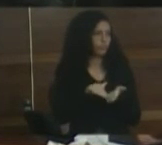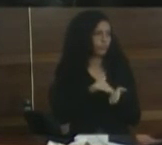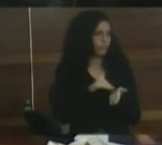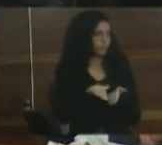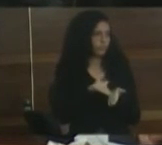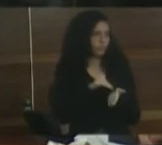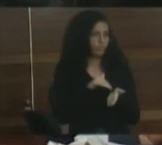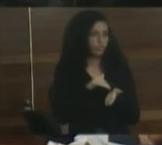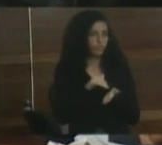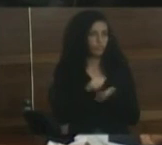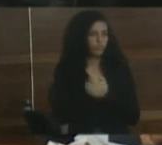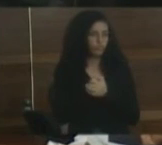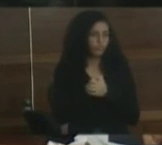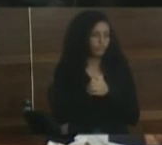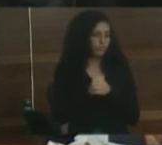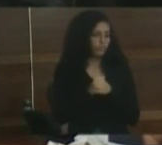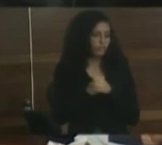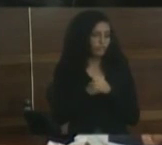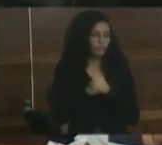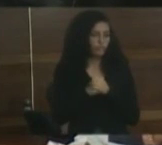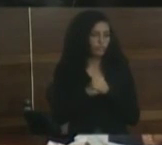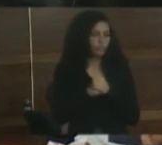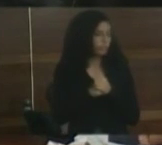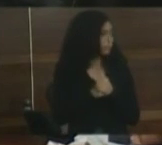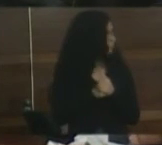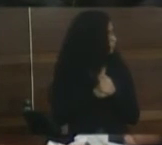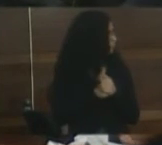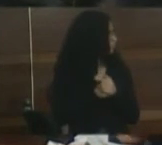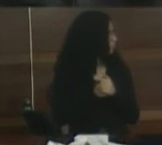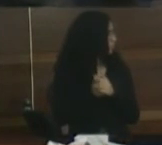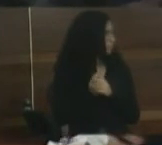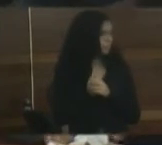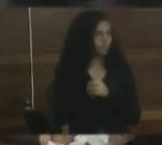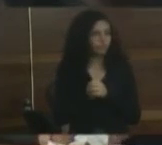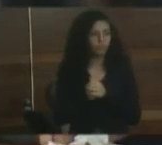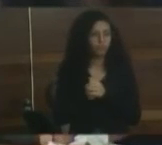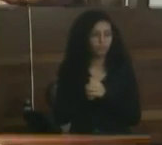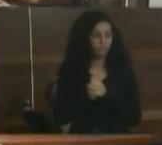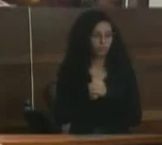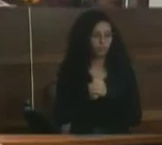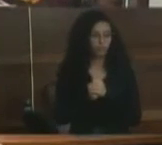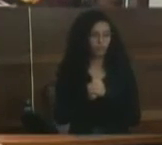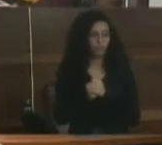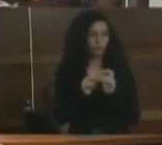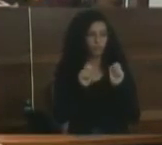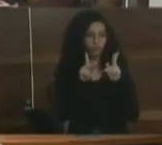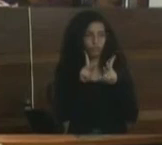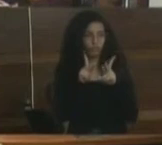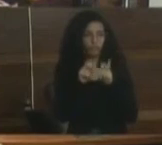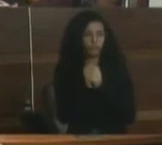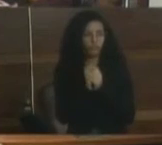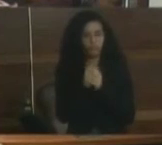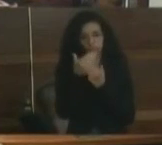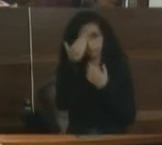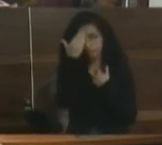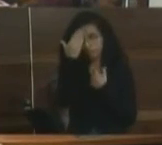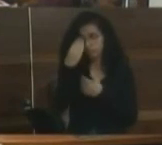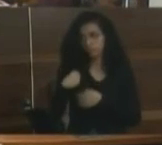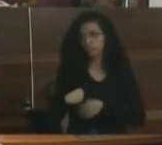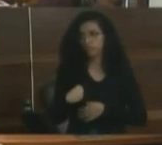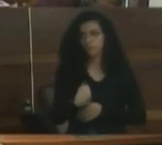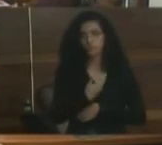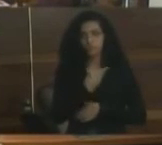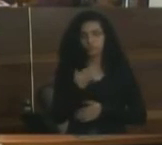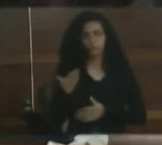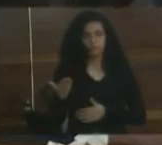secretário alguém da prefeitura a vereadora luciana valverde ok então gostaria de agradecer a